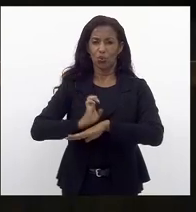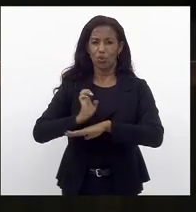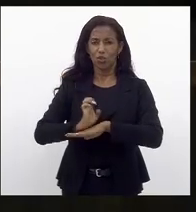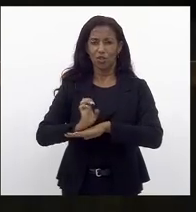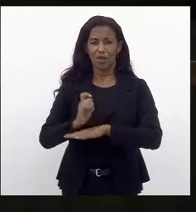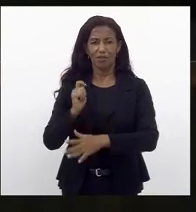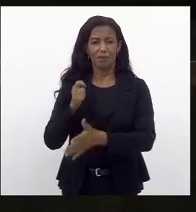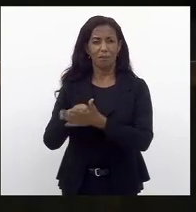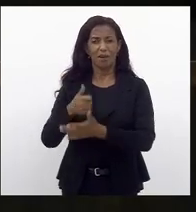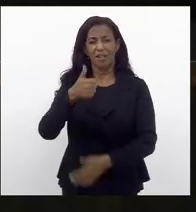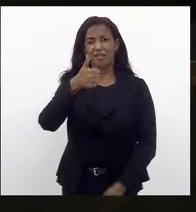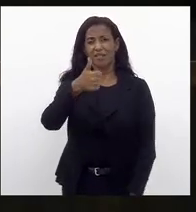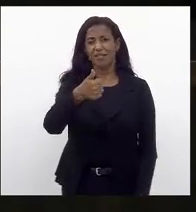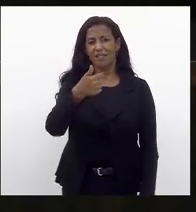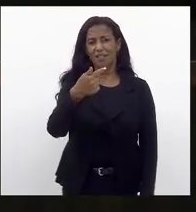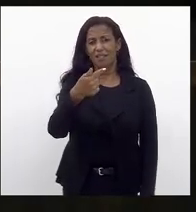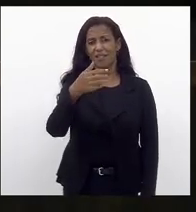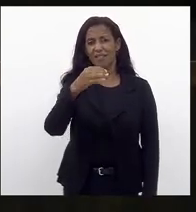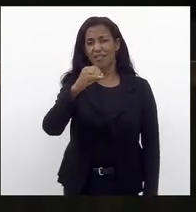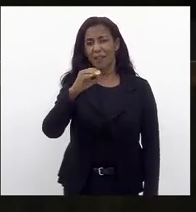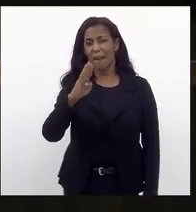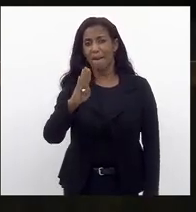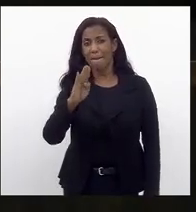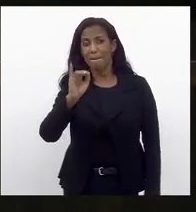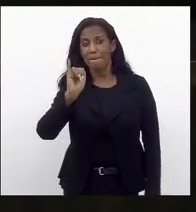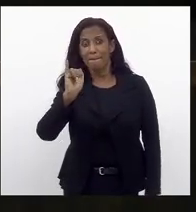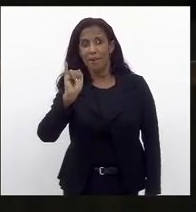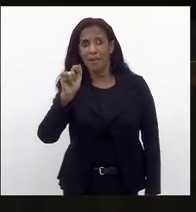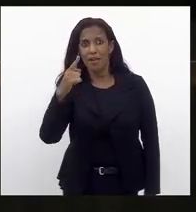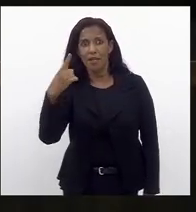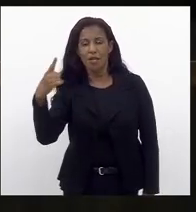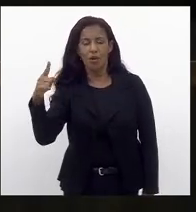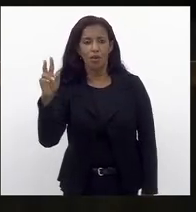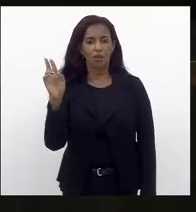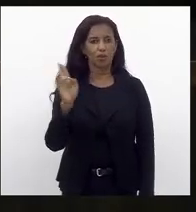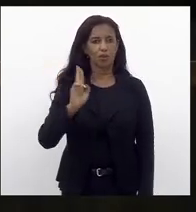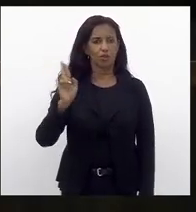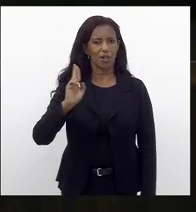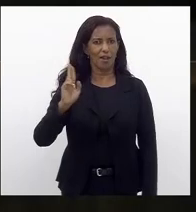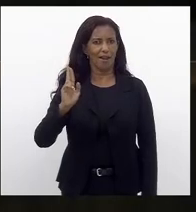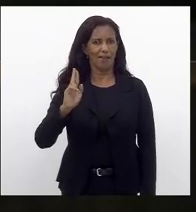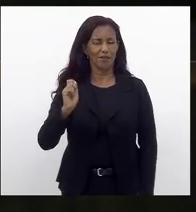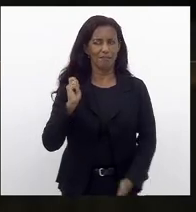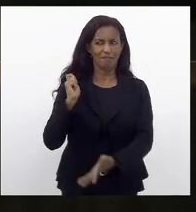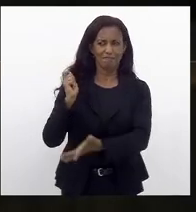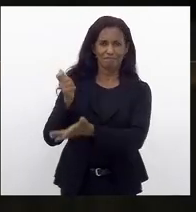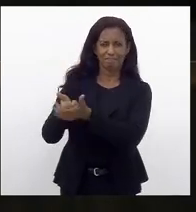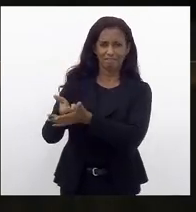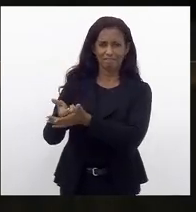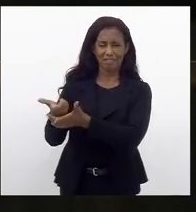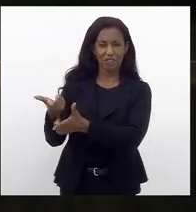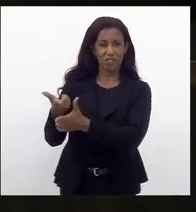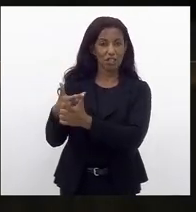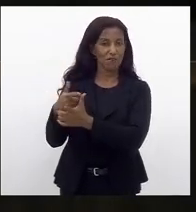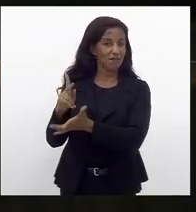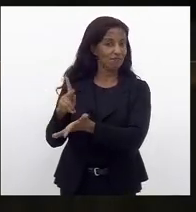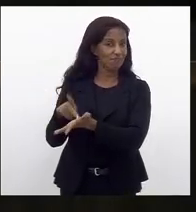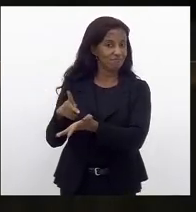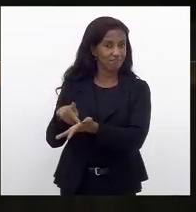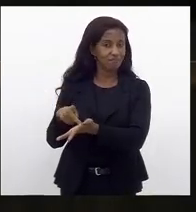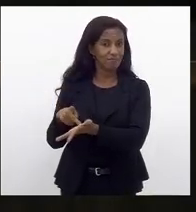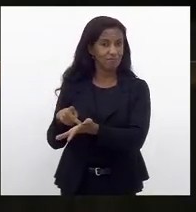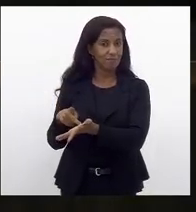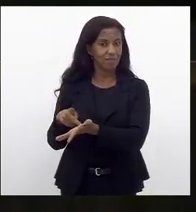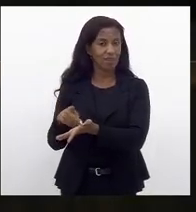deve 170 milhões de reais temos mais de 120 milhões de reais e dívida ativa